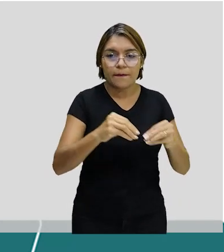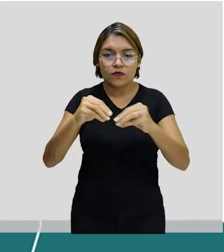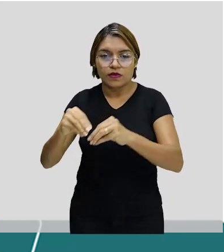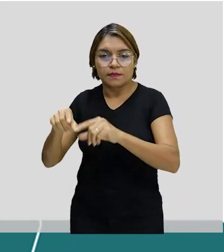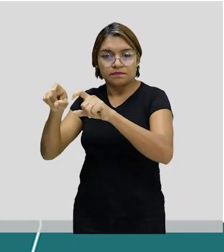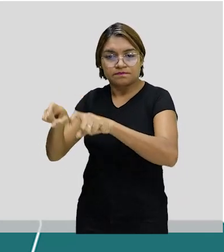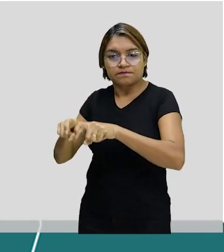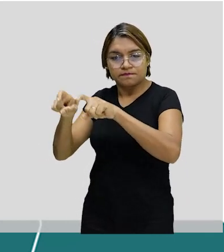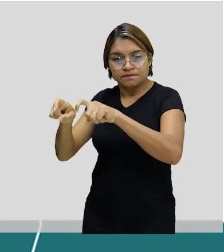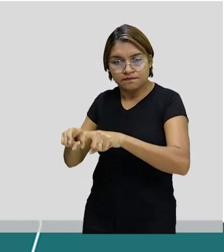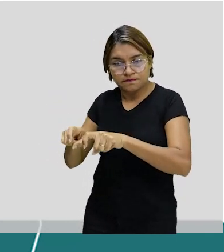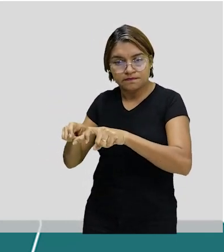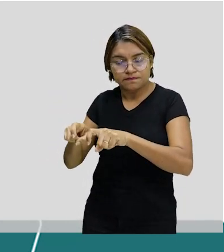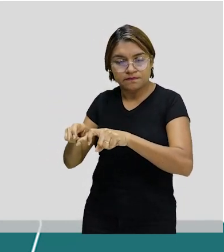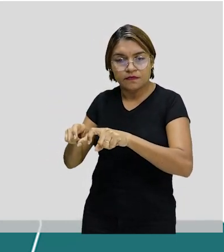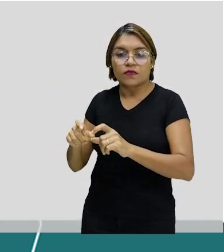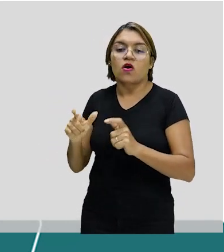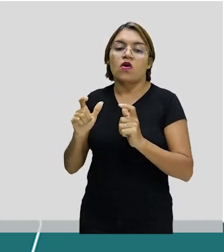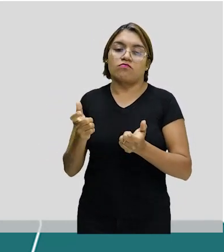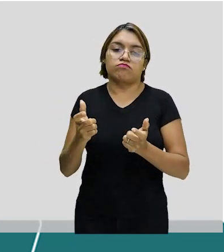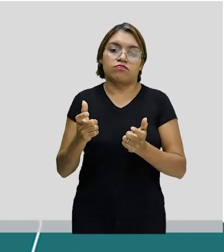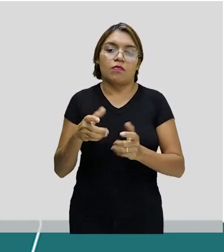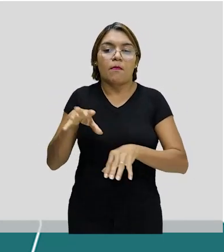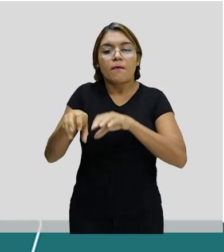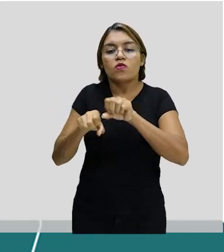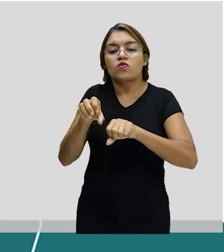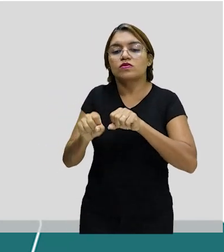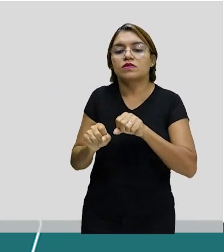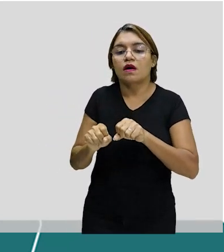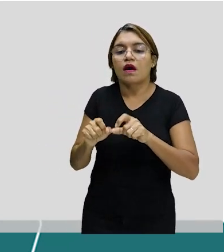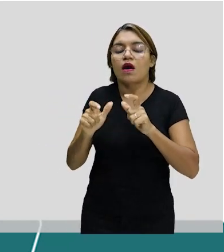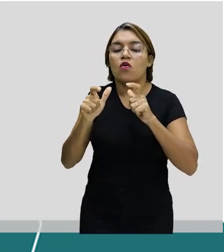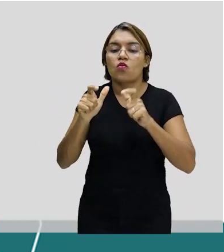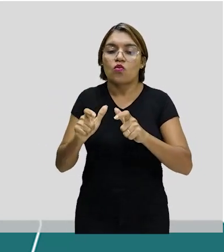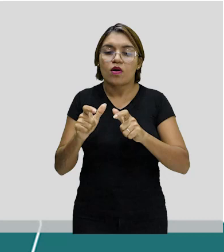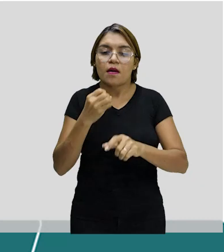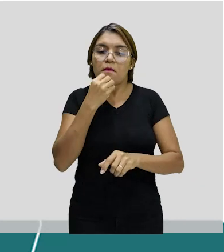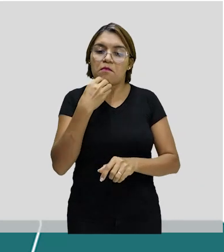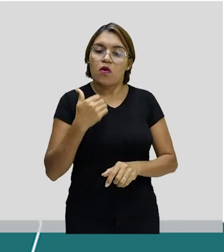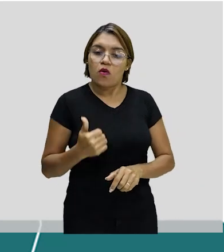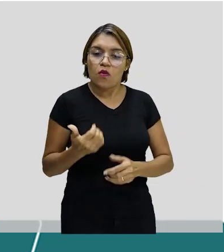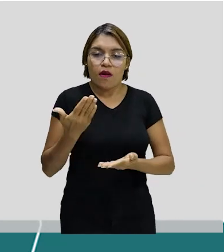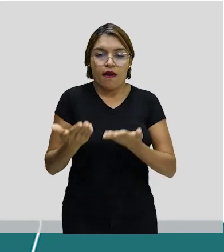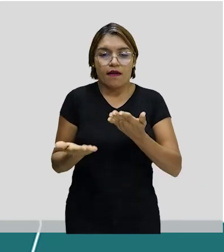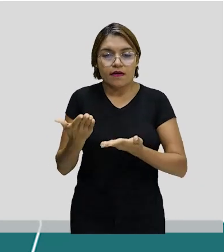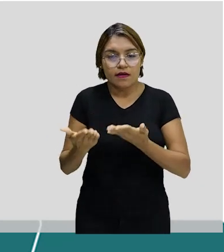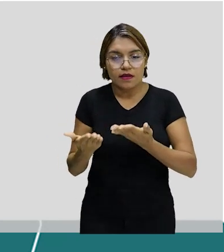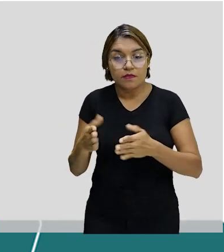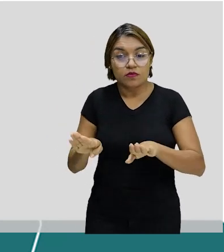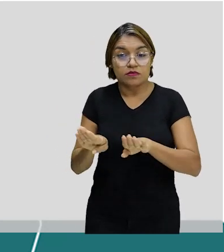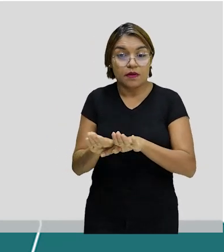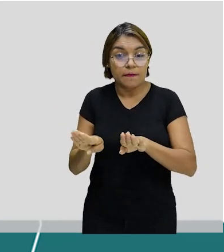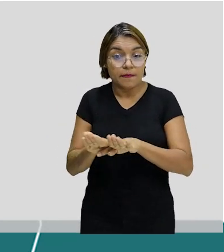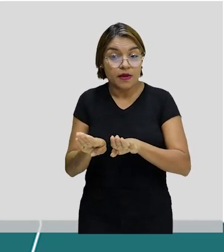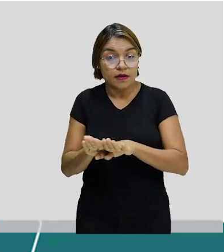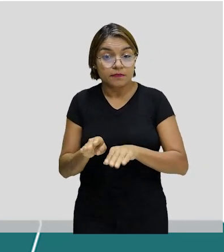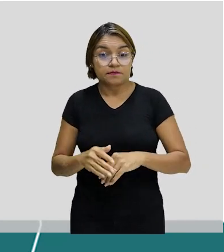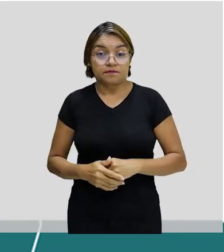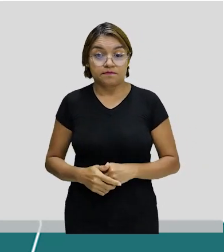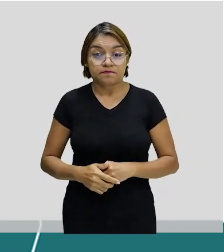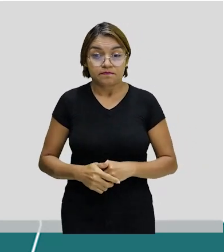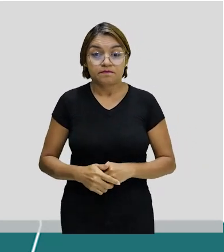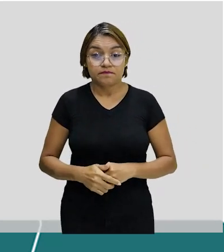ameno, aurea medíocritas, equilíbrio do outro, inútilia, trunca, cortar o inútil, carpe